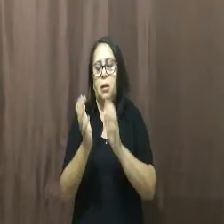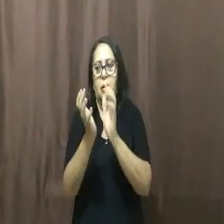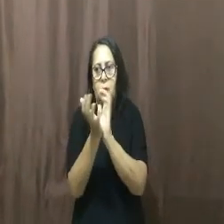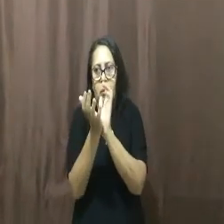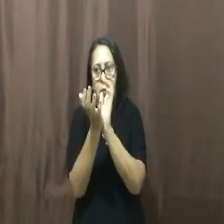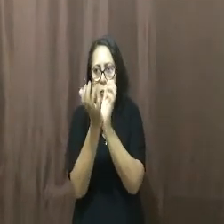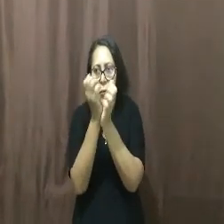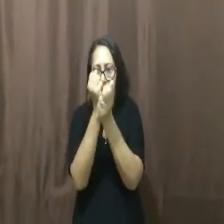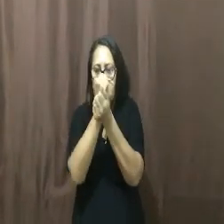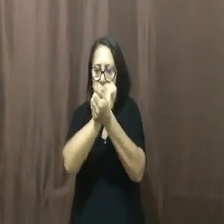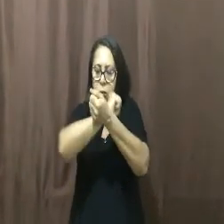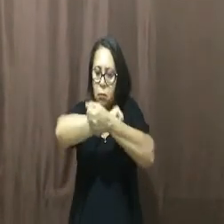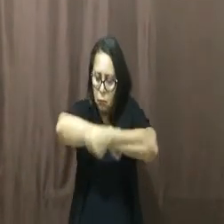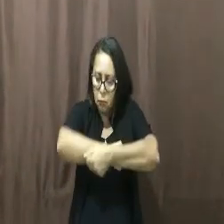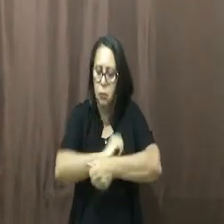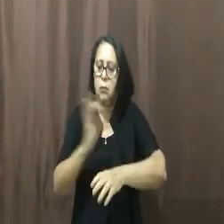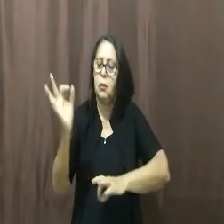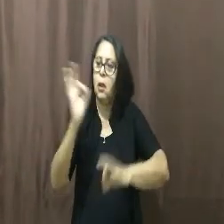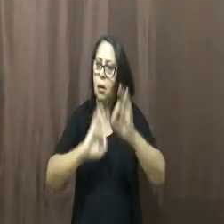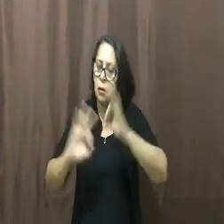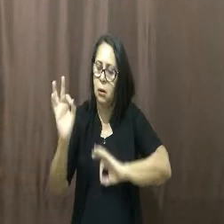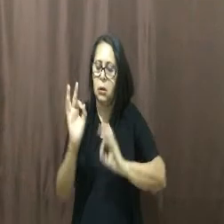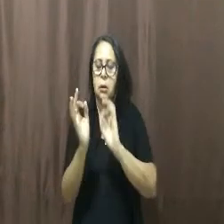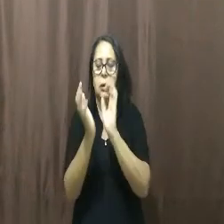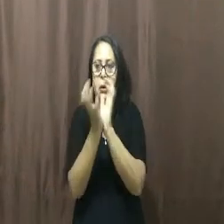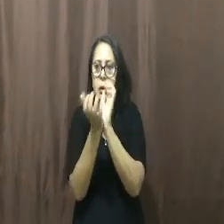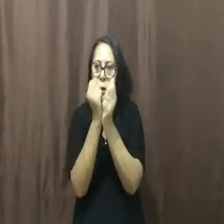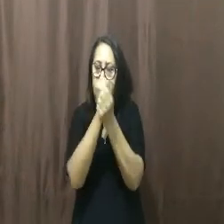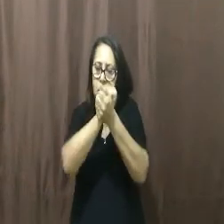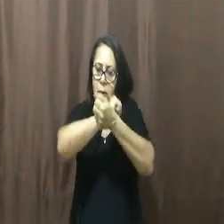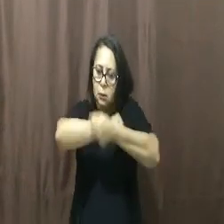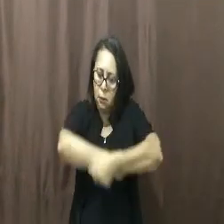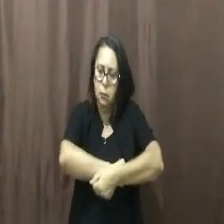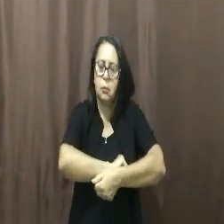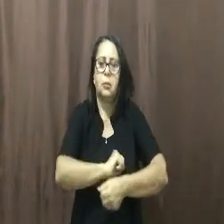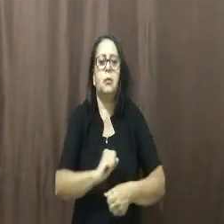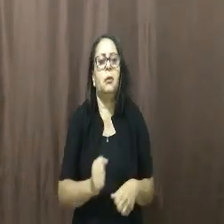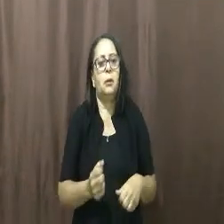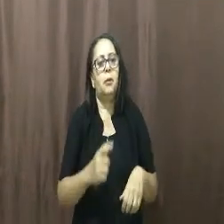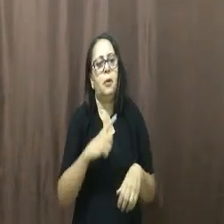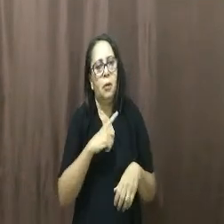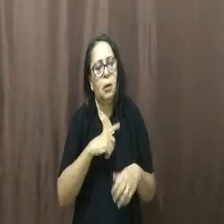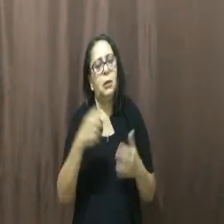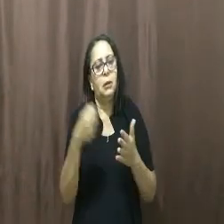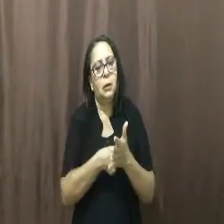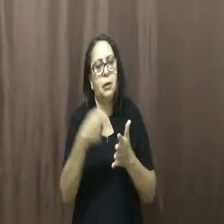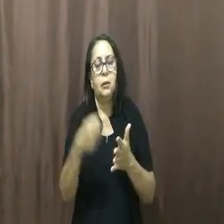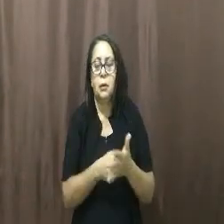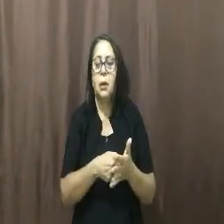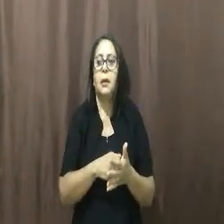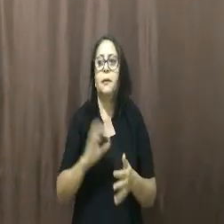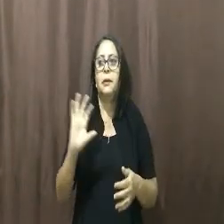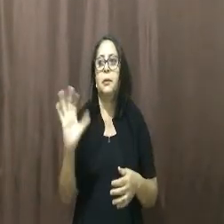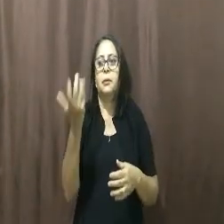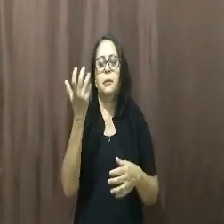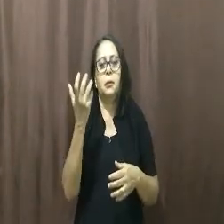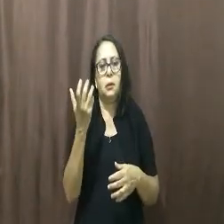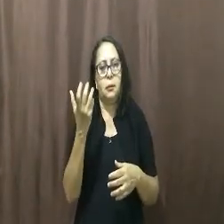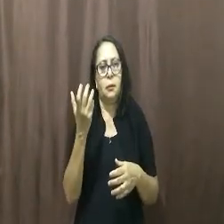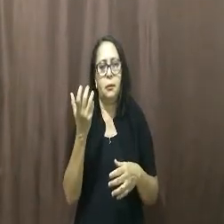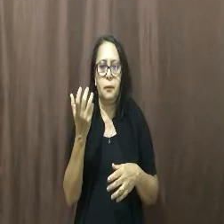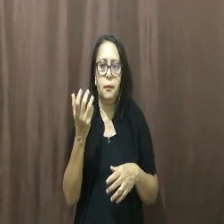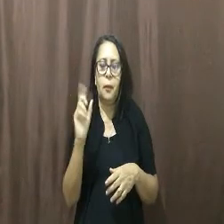os motins quilombolas, com a organização quilombola. Então, o que é